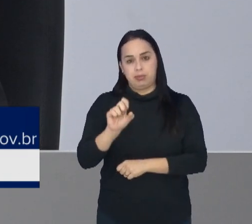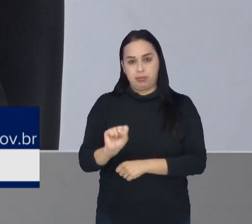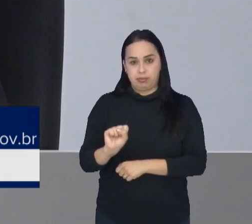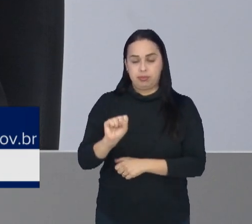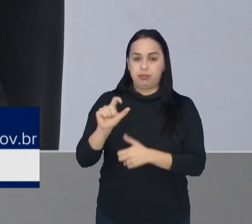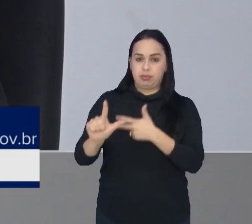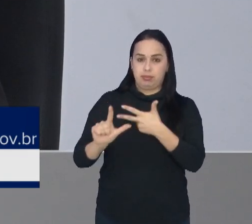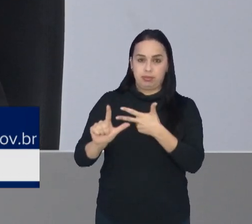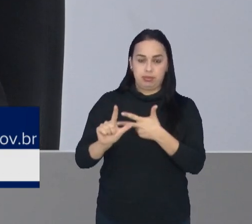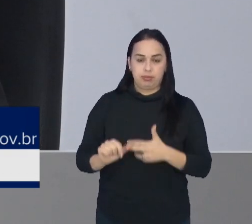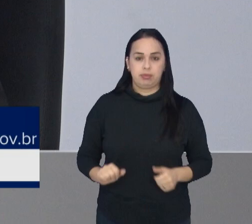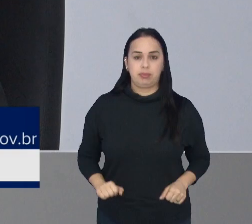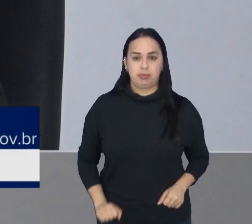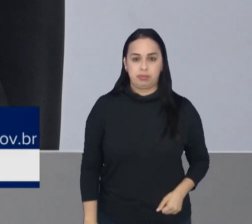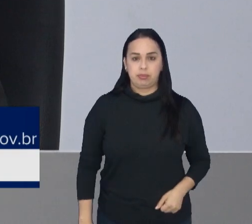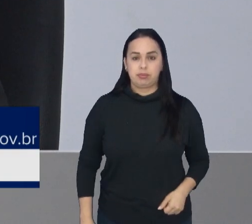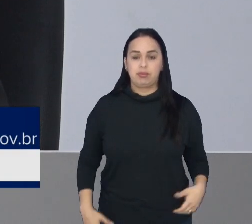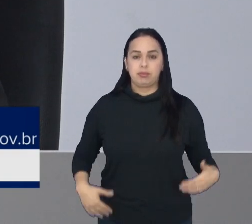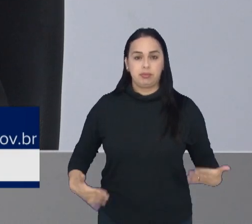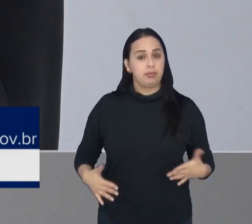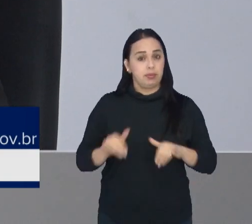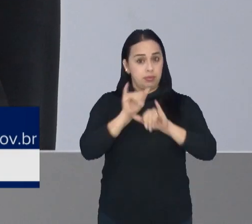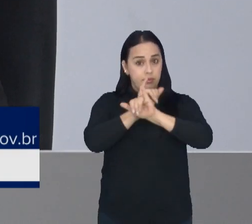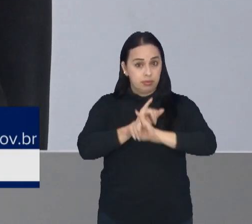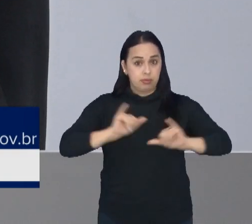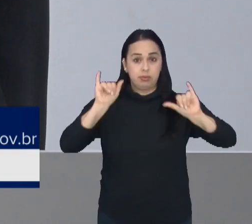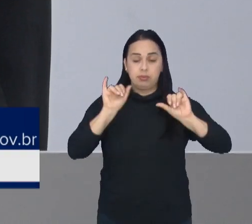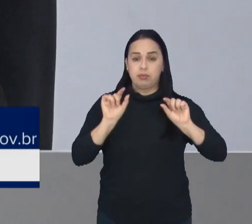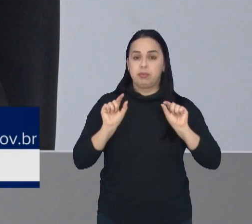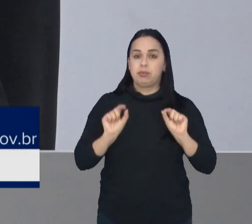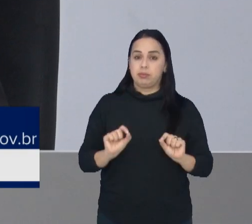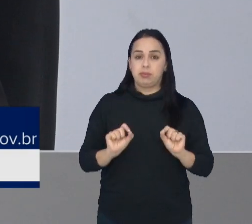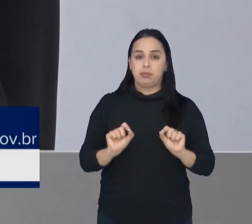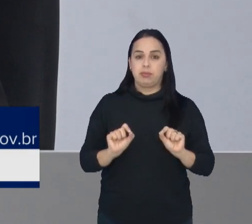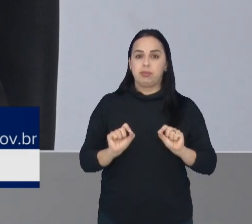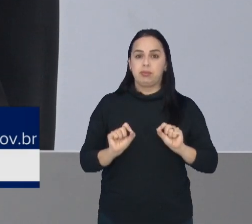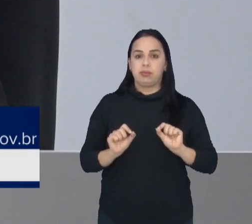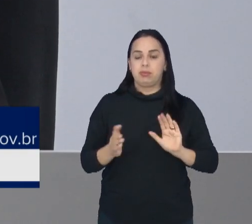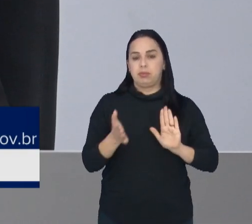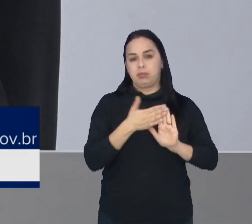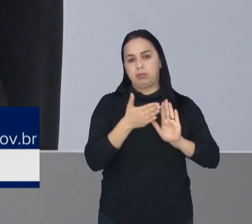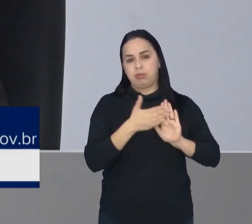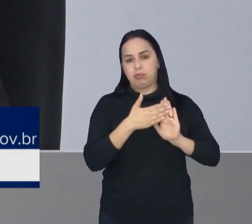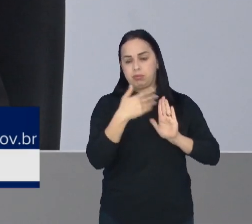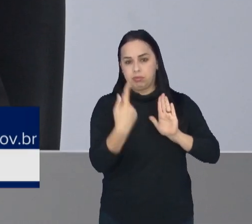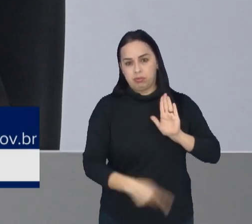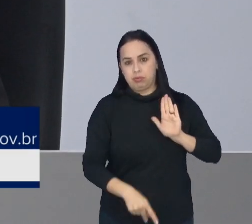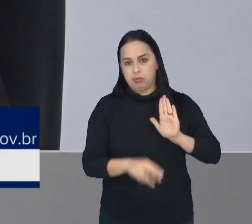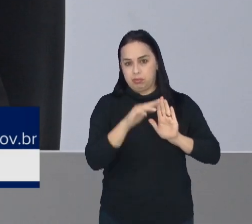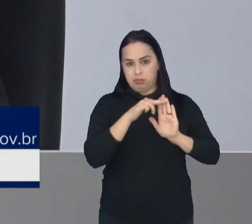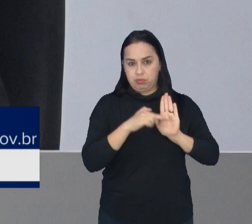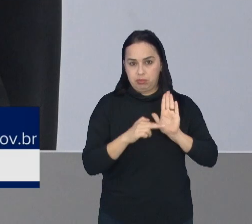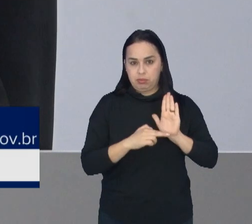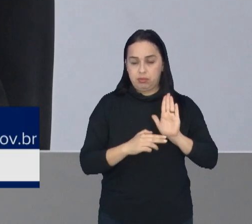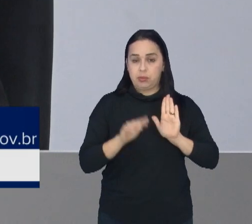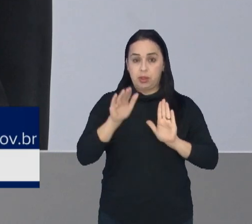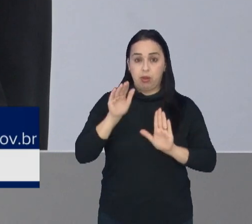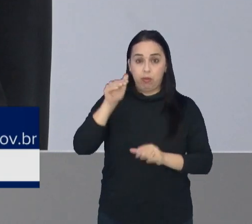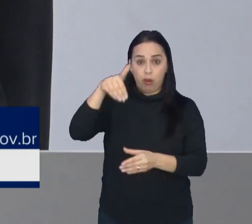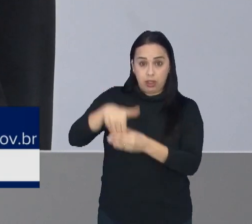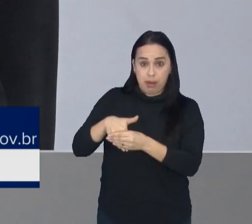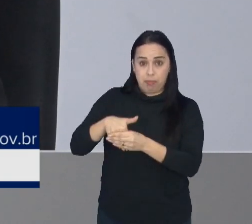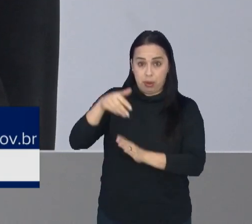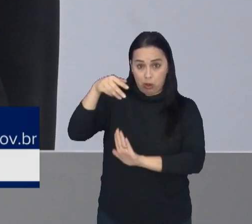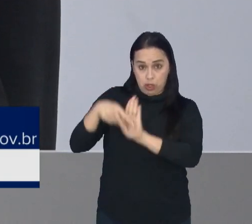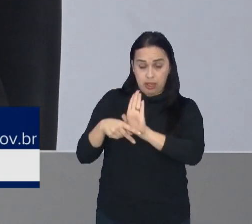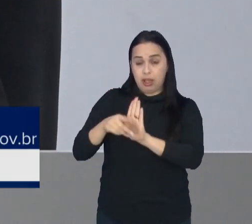18ª legislatura. Informamos a todos presentes que, nos termos regimentais, a votação dos projetos se dará de